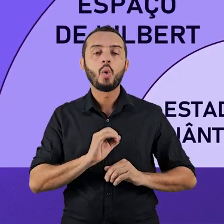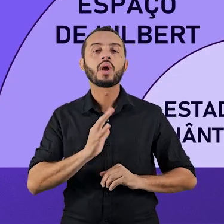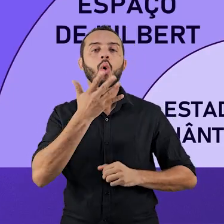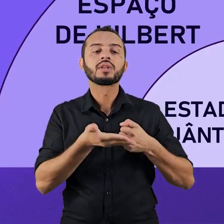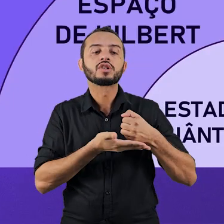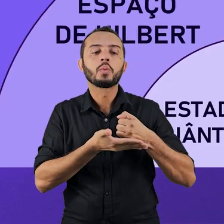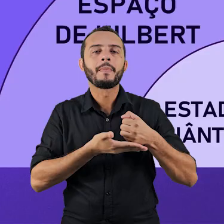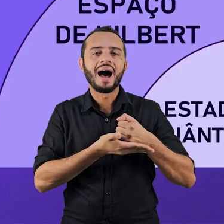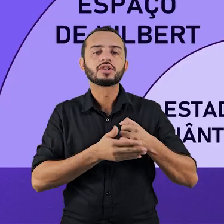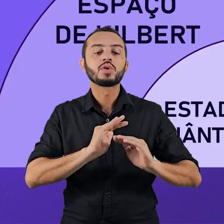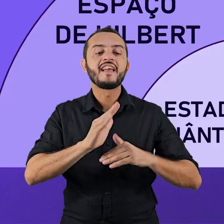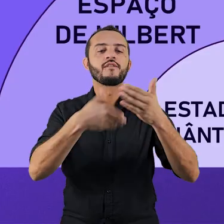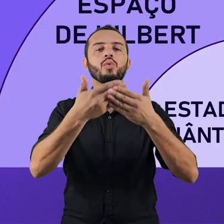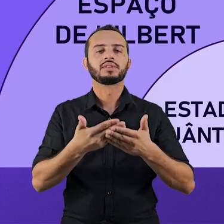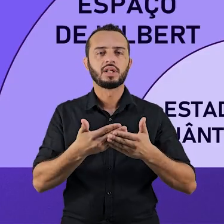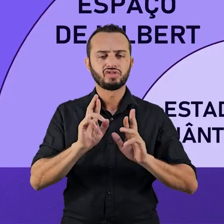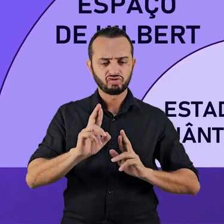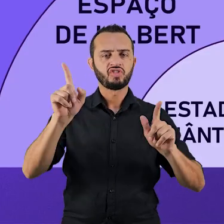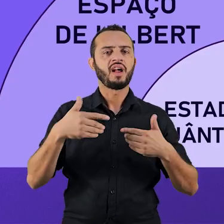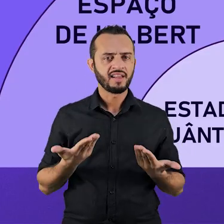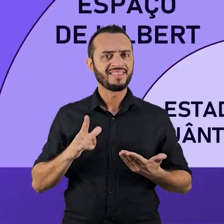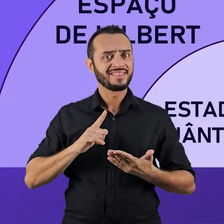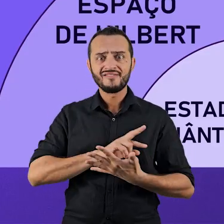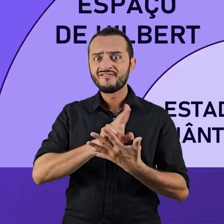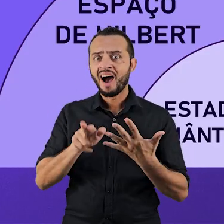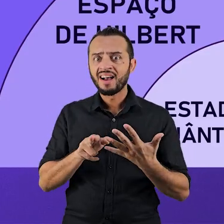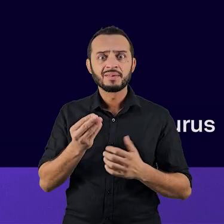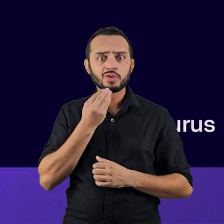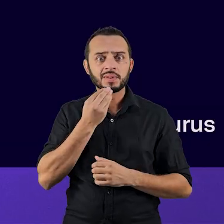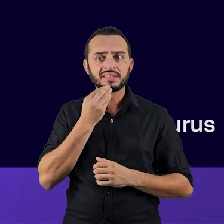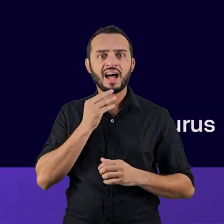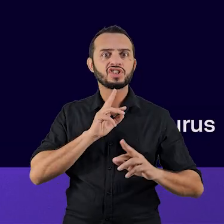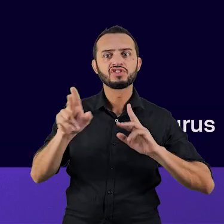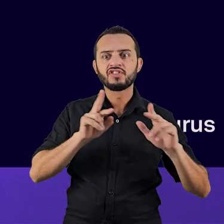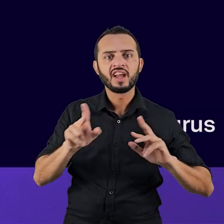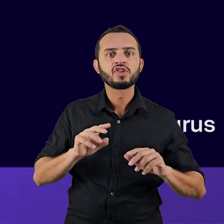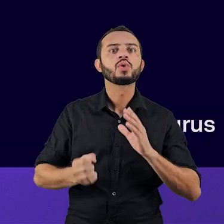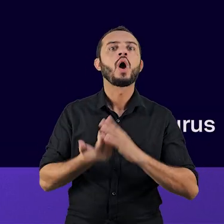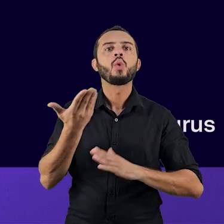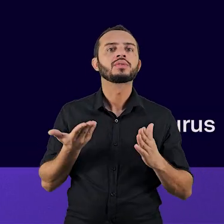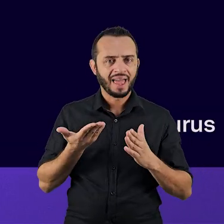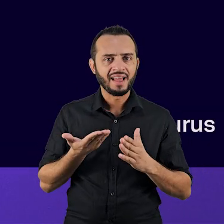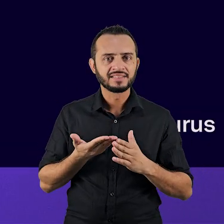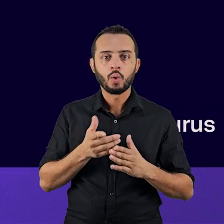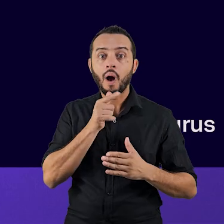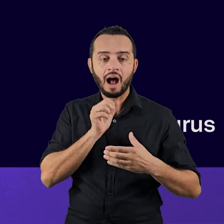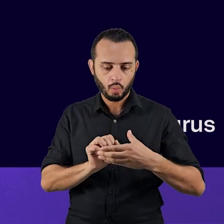evolução. Você tem várias possibilidades de evolução. Tá, para uma mesma energia. E é isso que a entropia